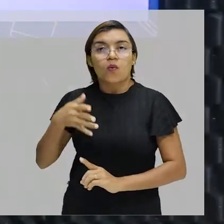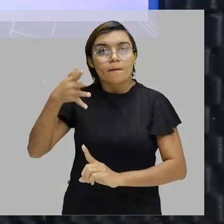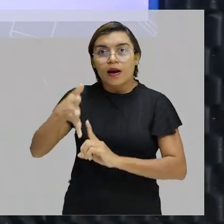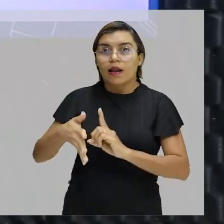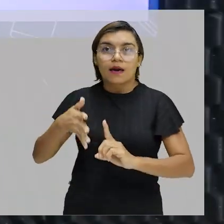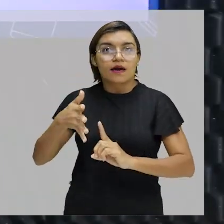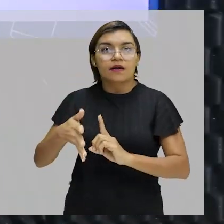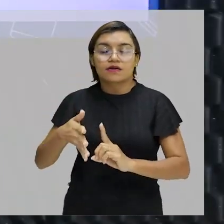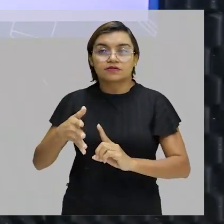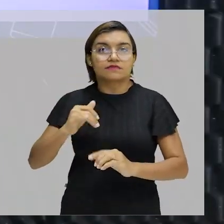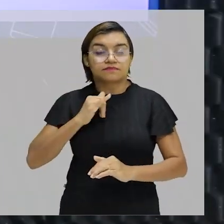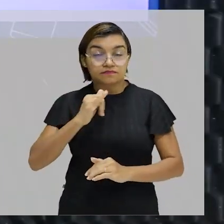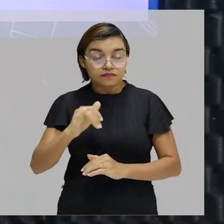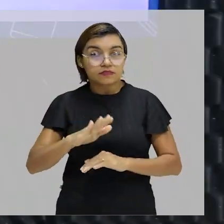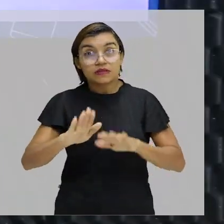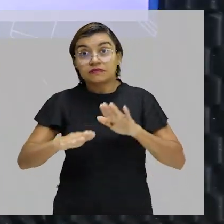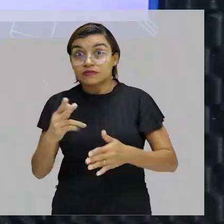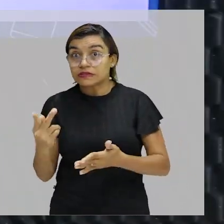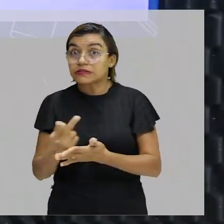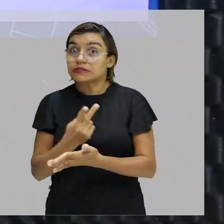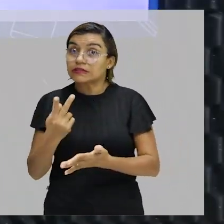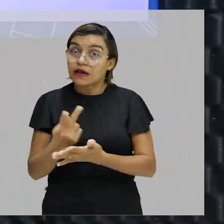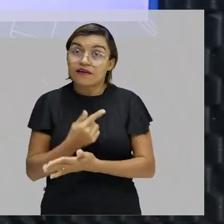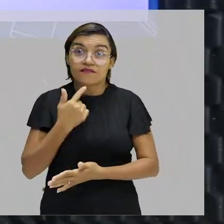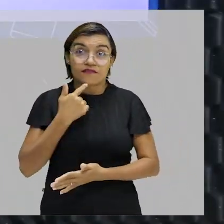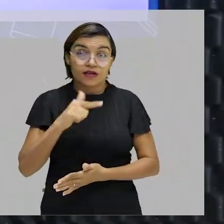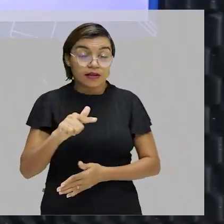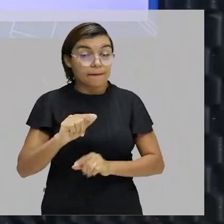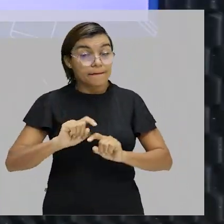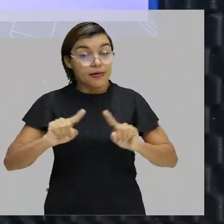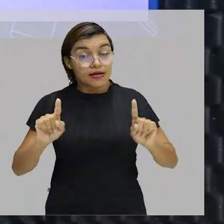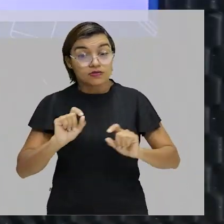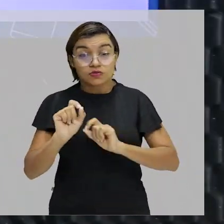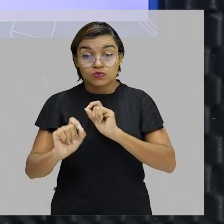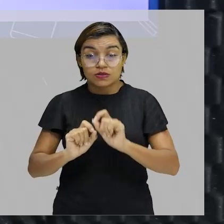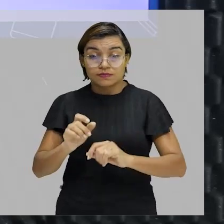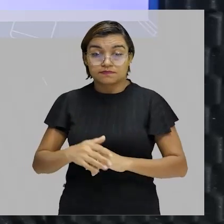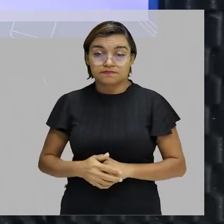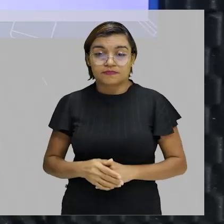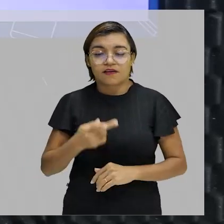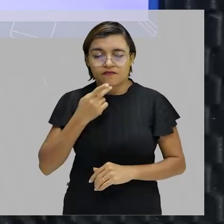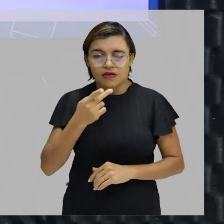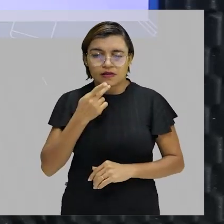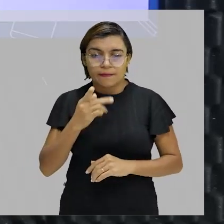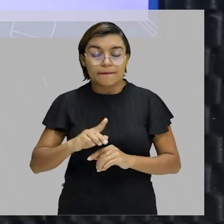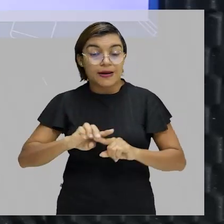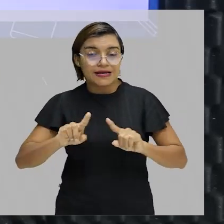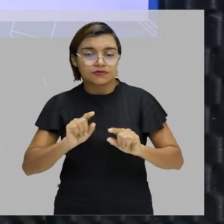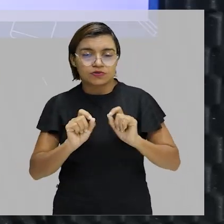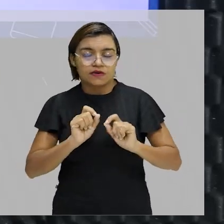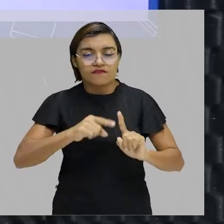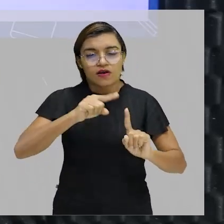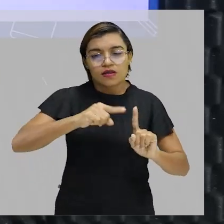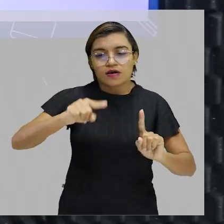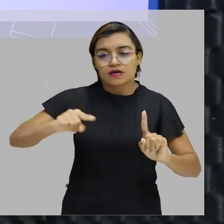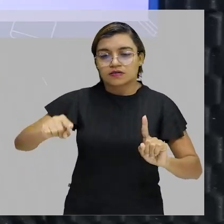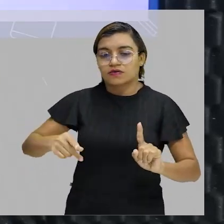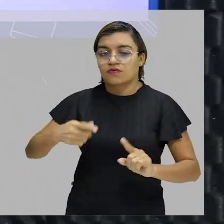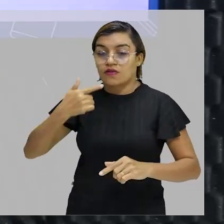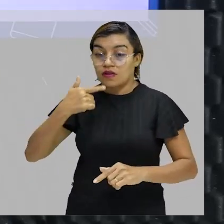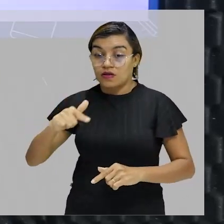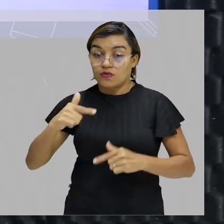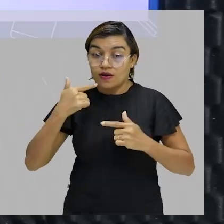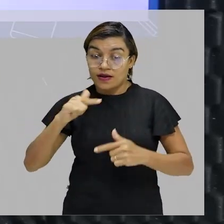acontece. Epa, errei bem aqui, às vezes você conserta, mas por ser uma variação da linguagem e dependendo do meio